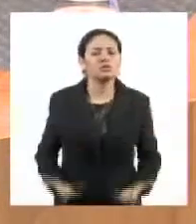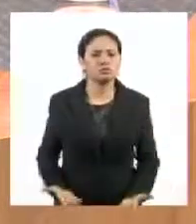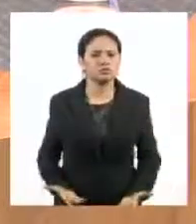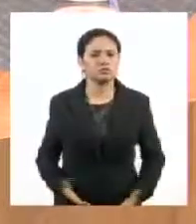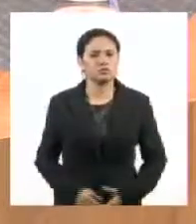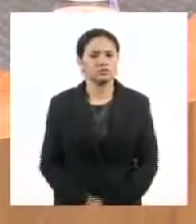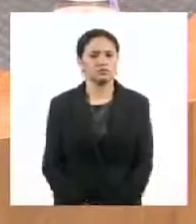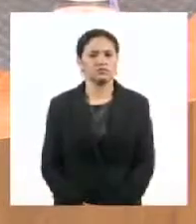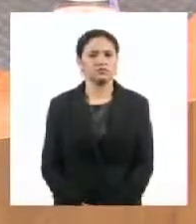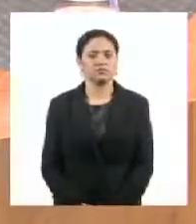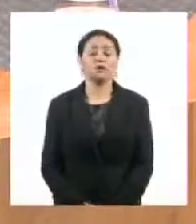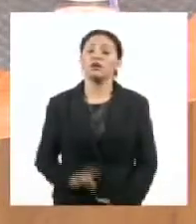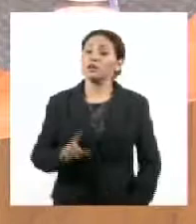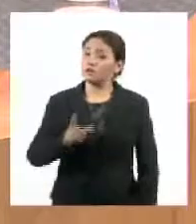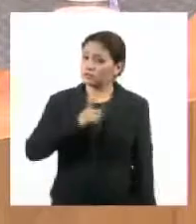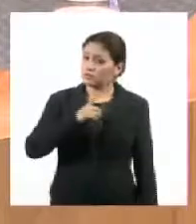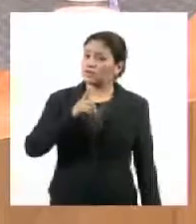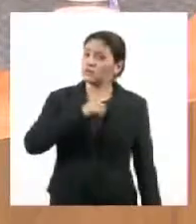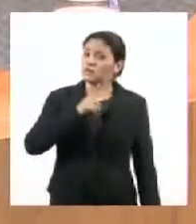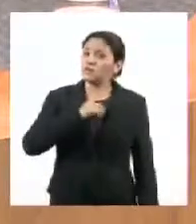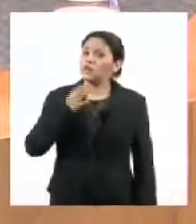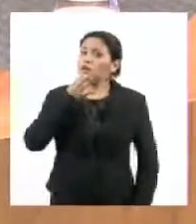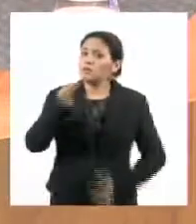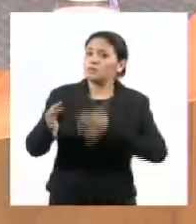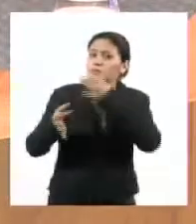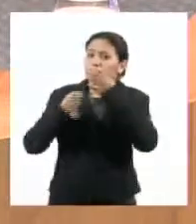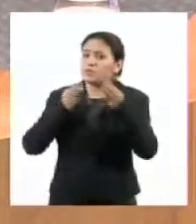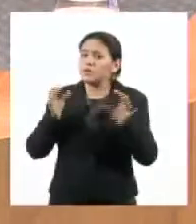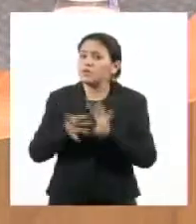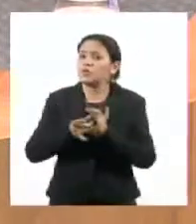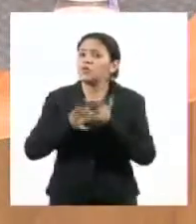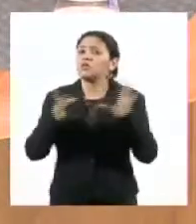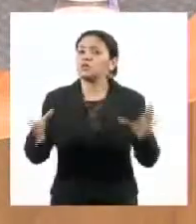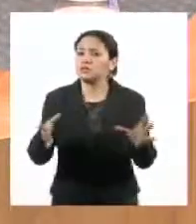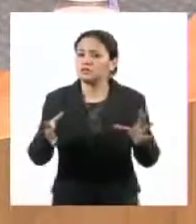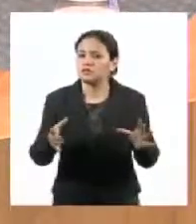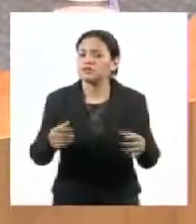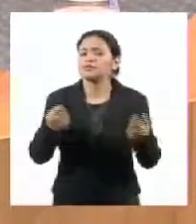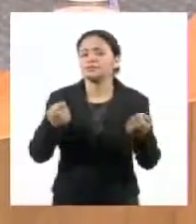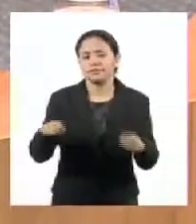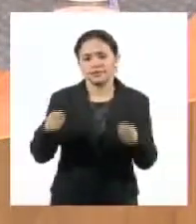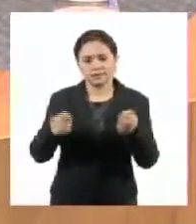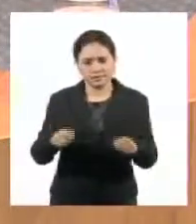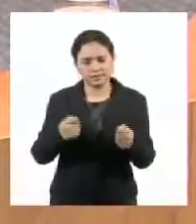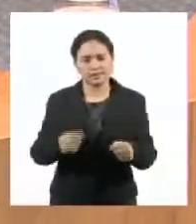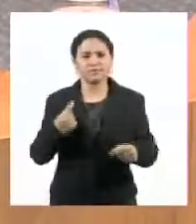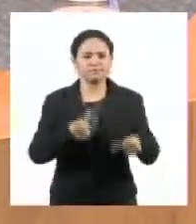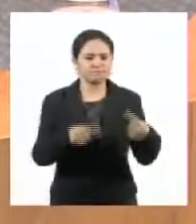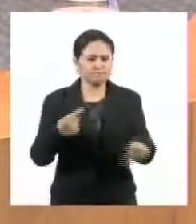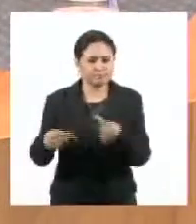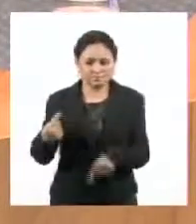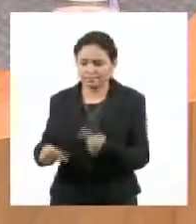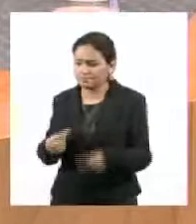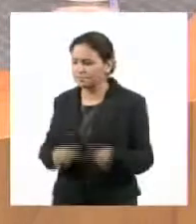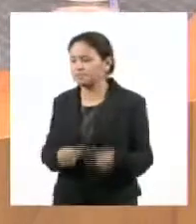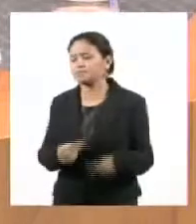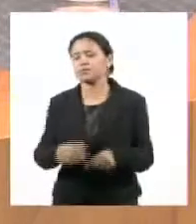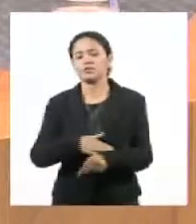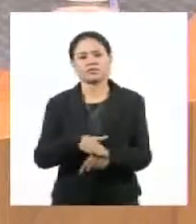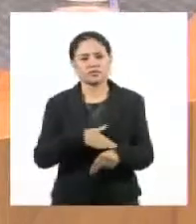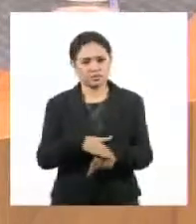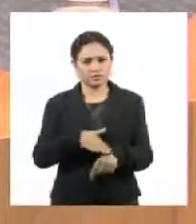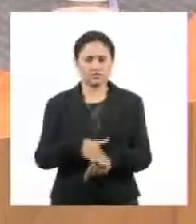E para que haja democracia, é fundamental que possamos ter as nossas discussões, os nossos embates,